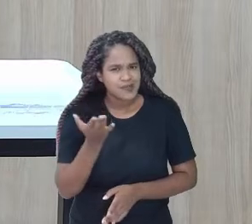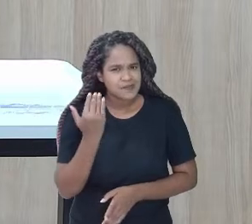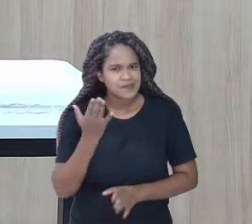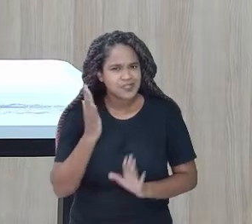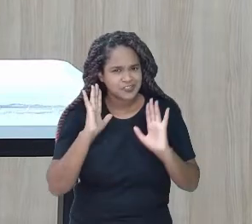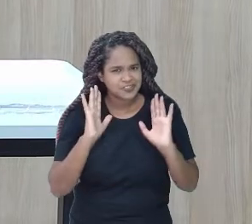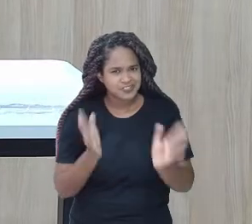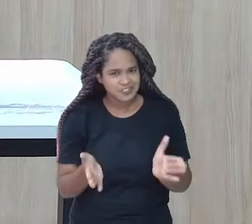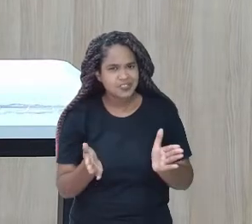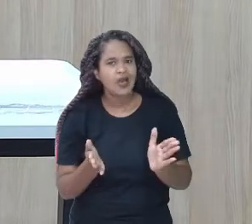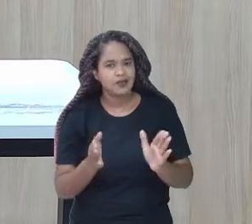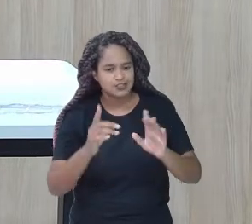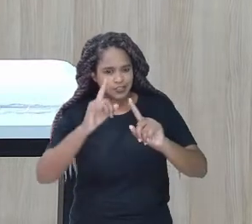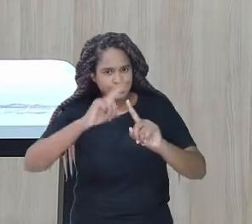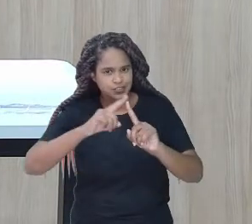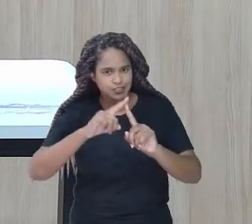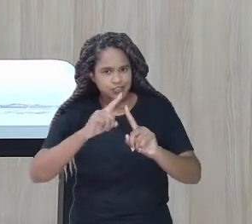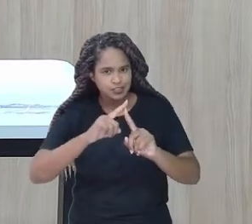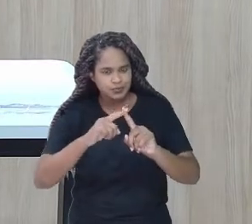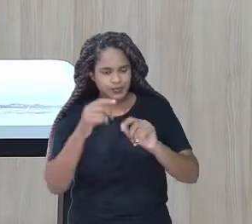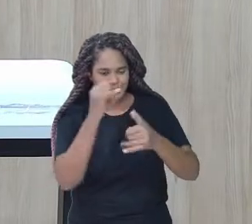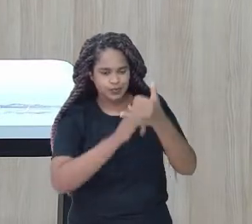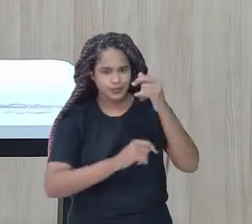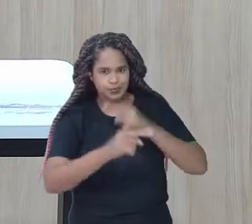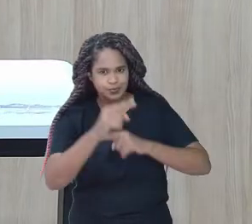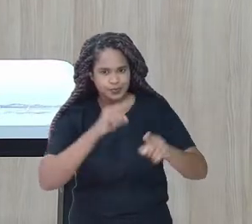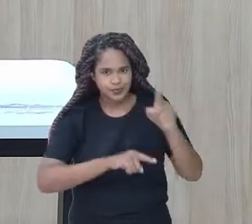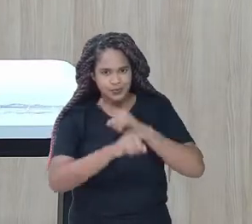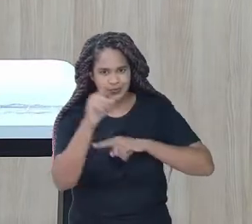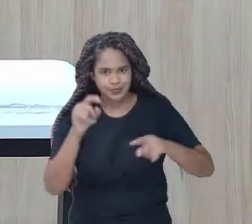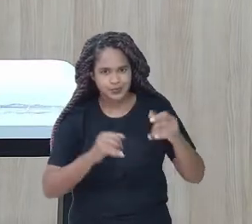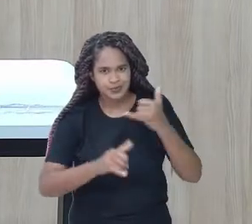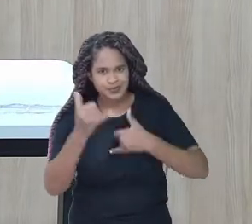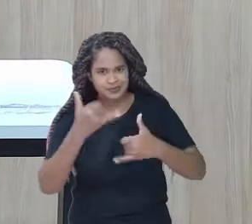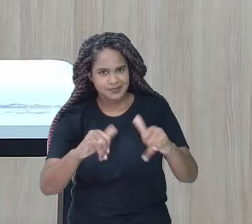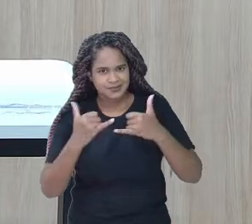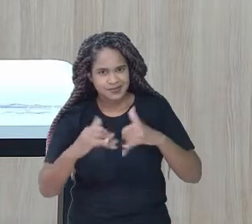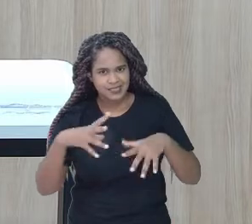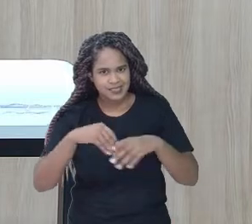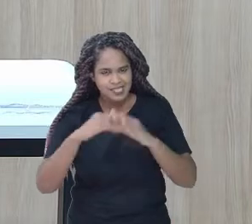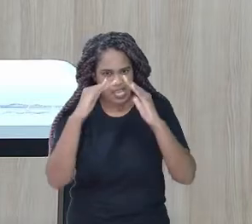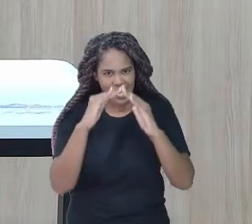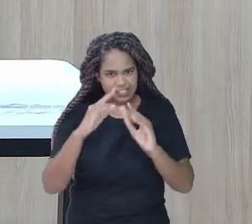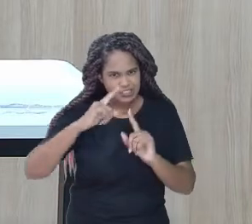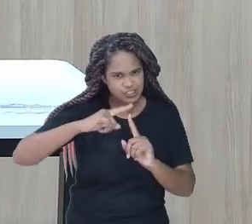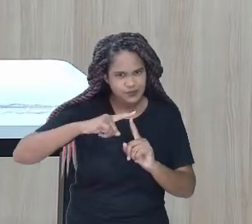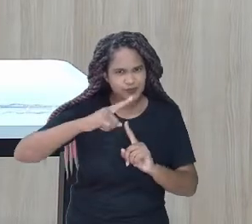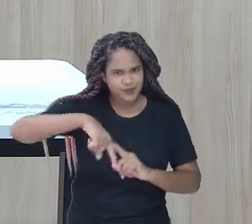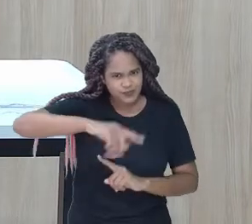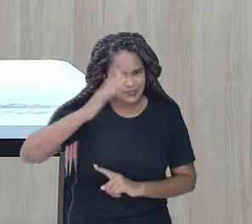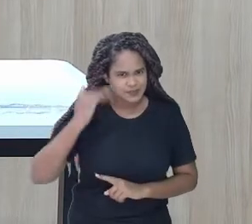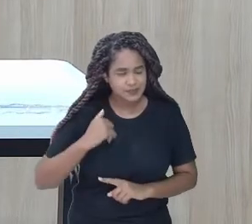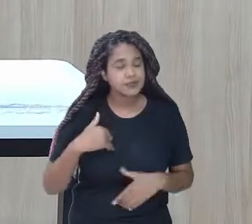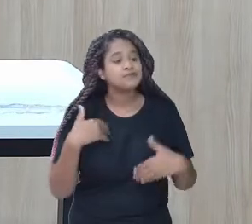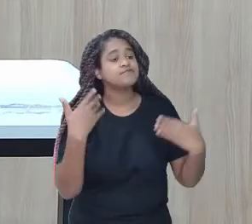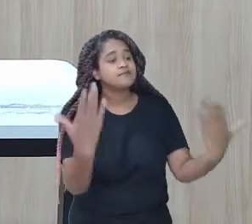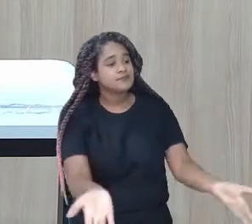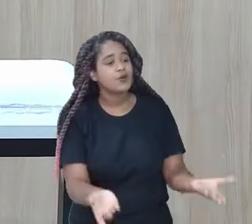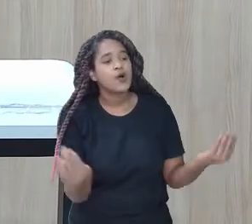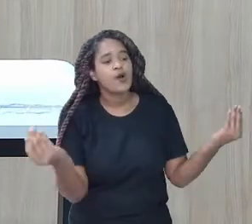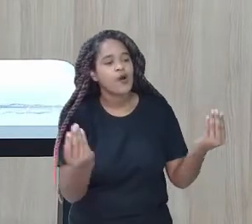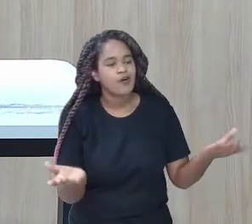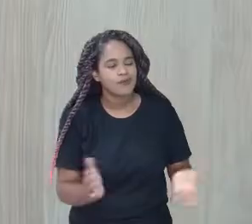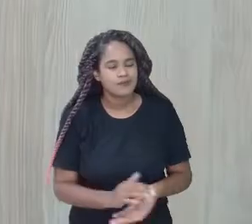circuitos? Se os circuitos eram em série, eram em paralelo, e se o da nossa residência era paralelo? Então, é aí, professora, como é que está